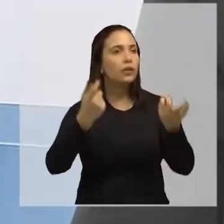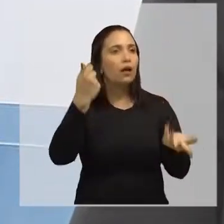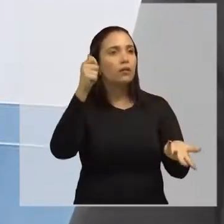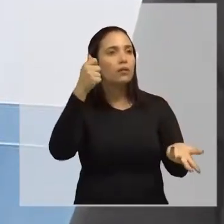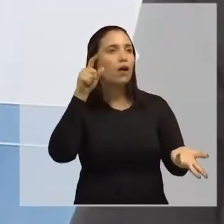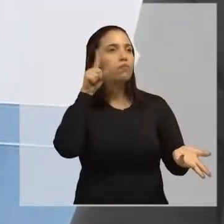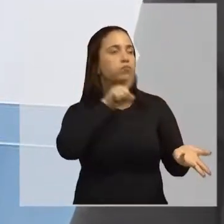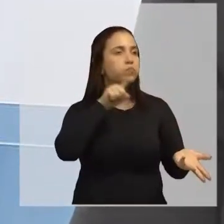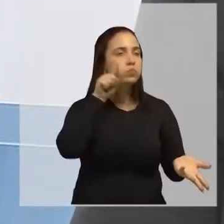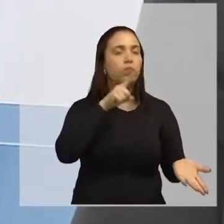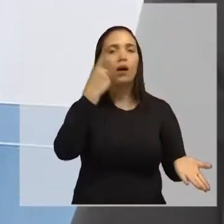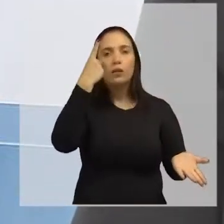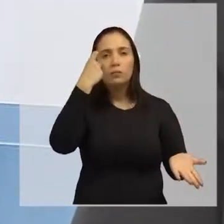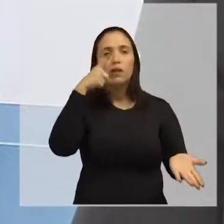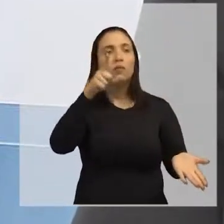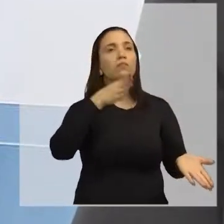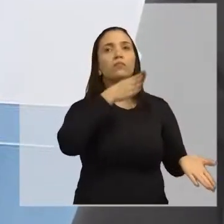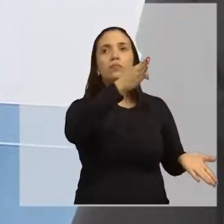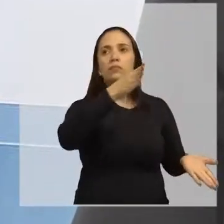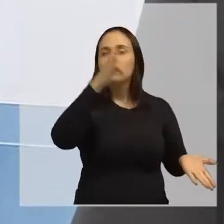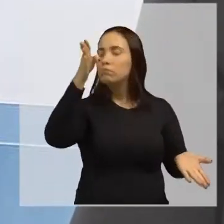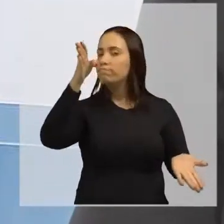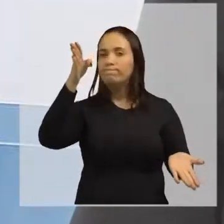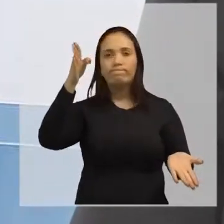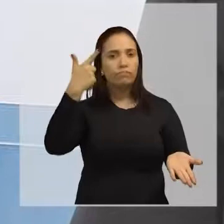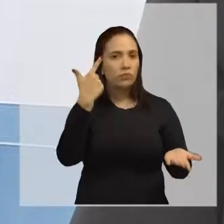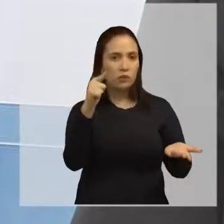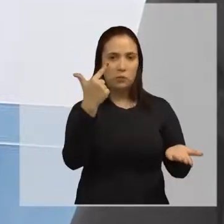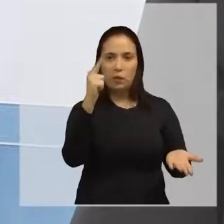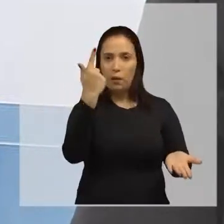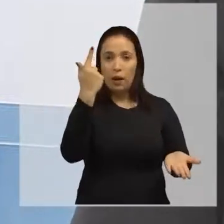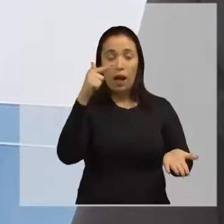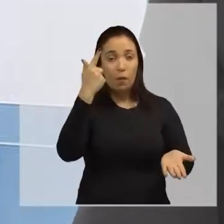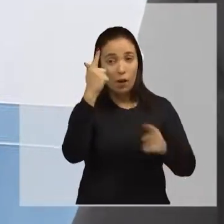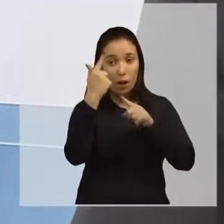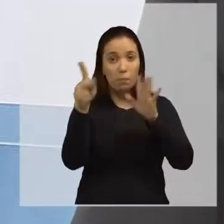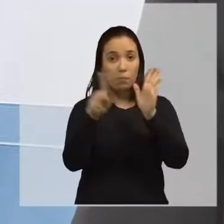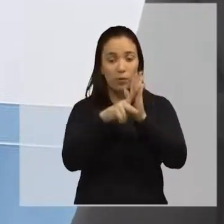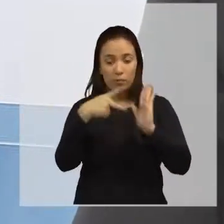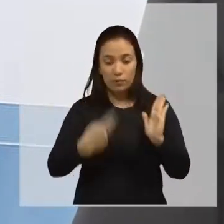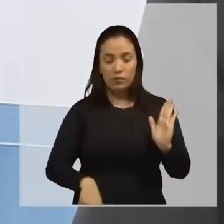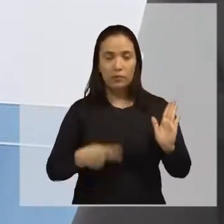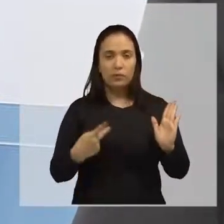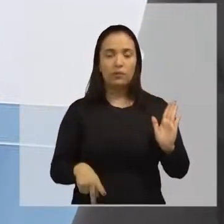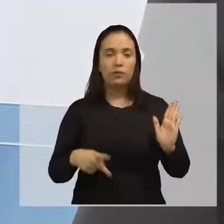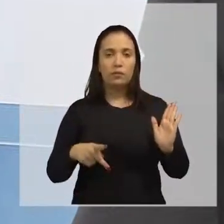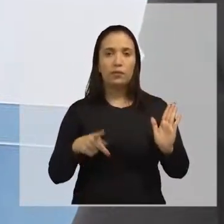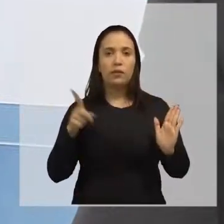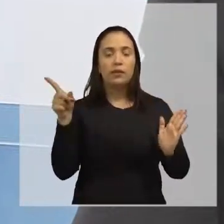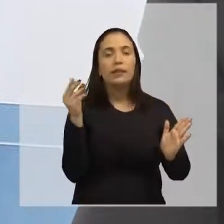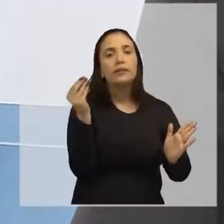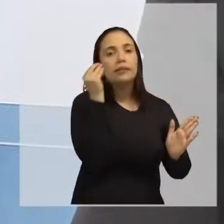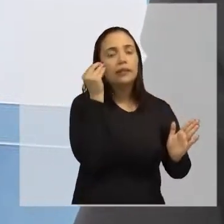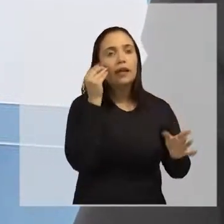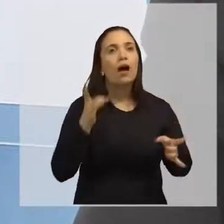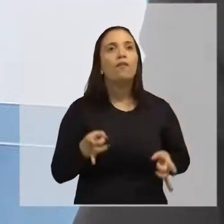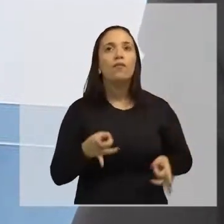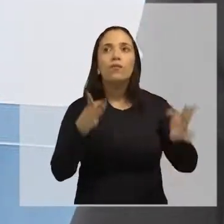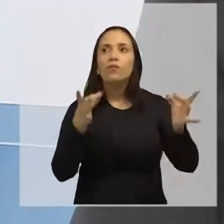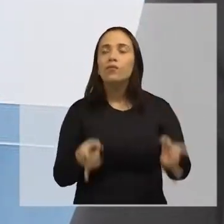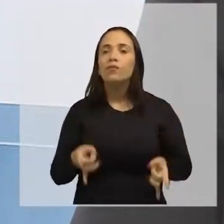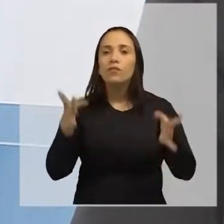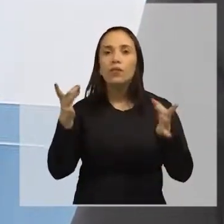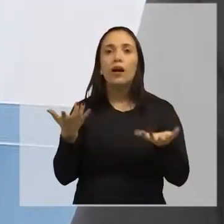Espanha. Ou não, você não toma, só toma Guaraná aqui. Né? É nossa. Eles estão começando a tentar importar o nosso